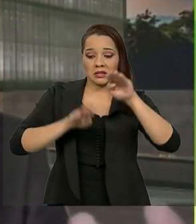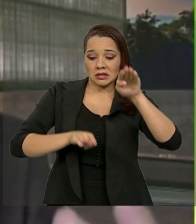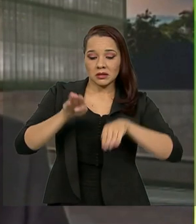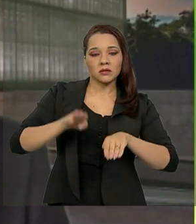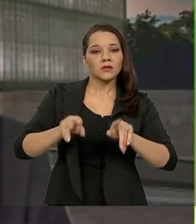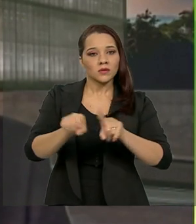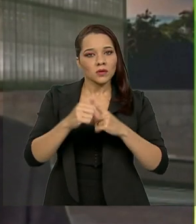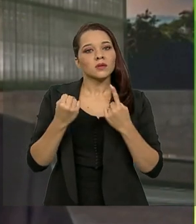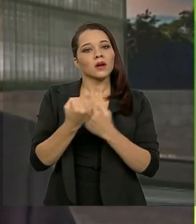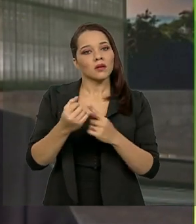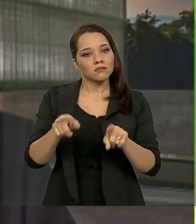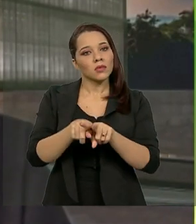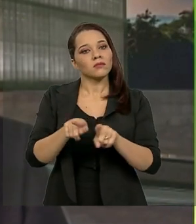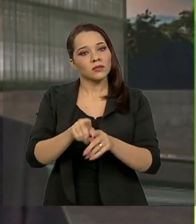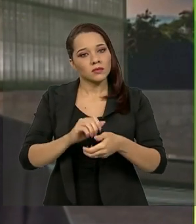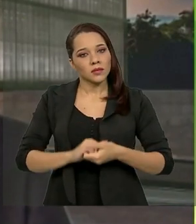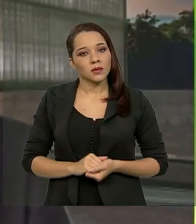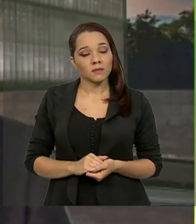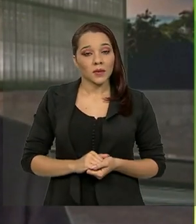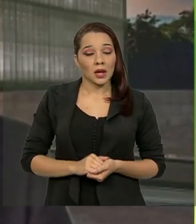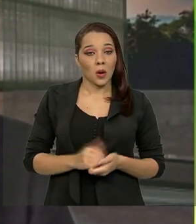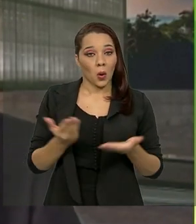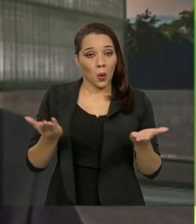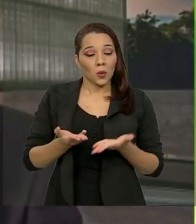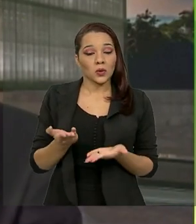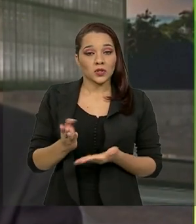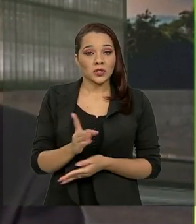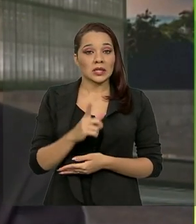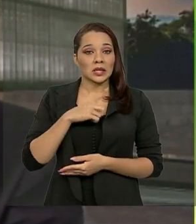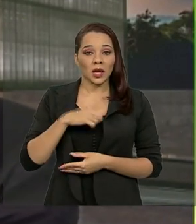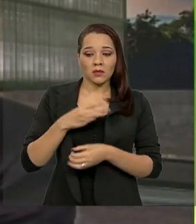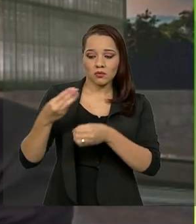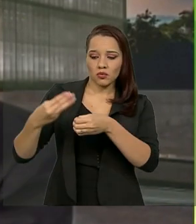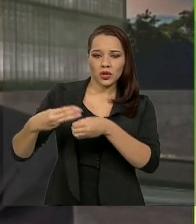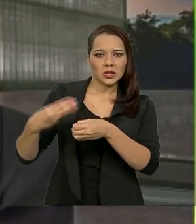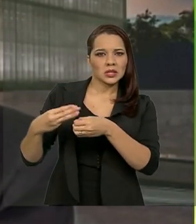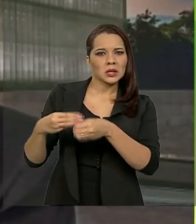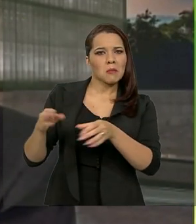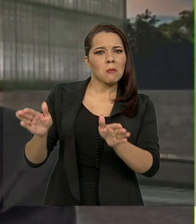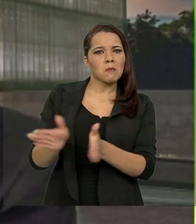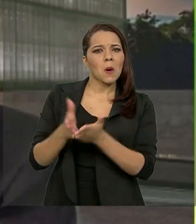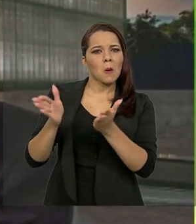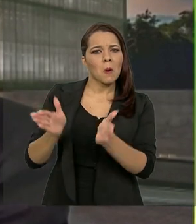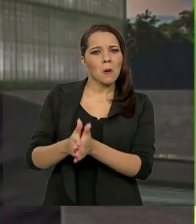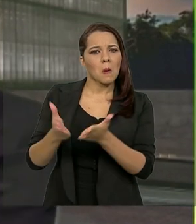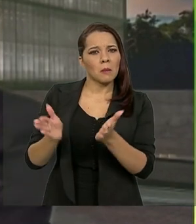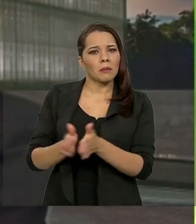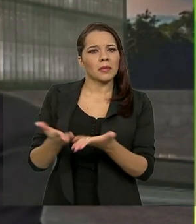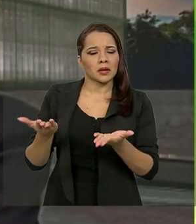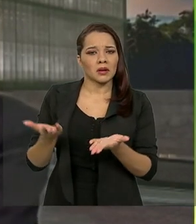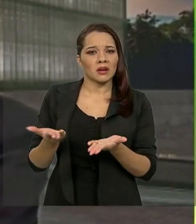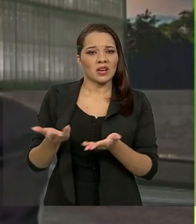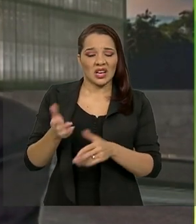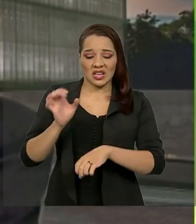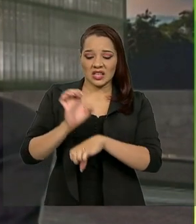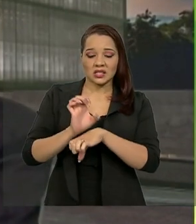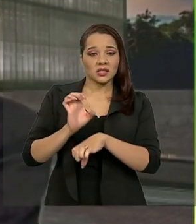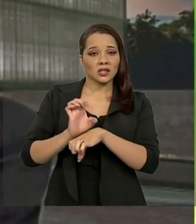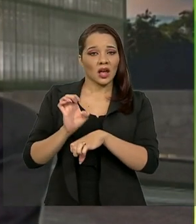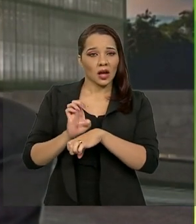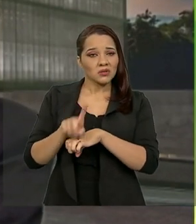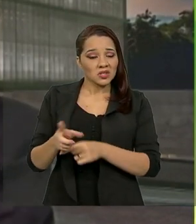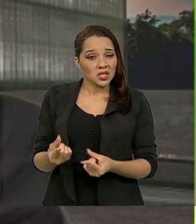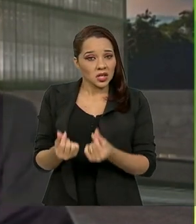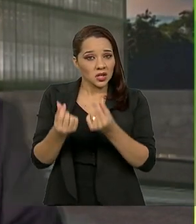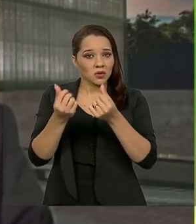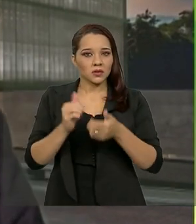desigualdades sociais. Nós temos hoje municípios pobres em estados considerados